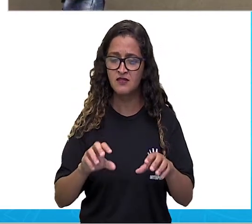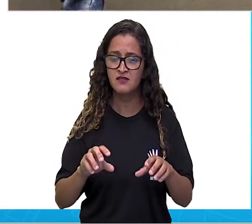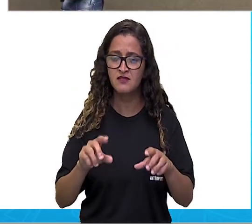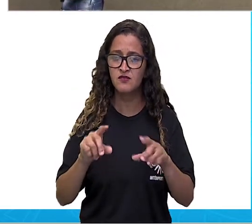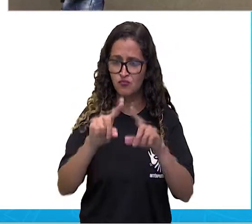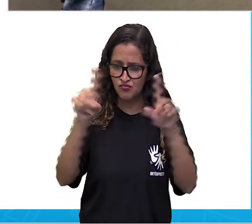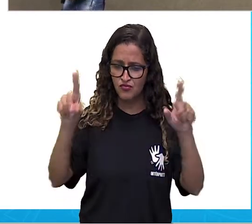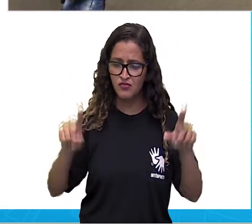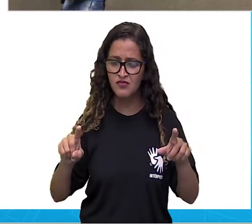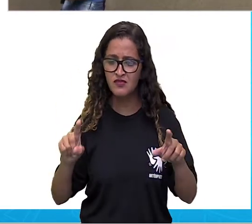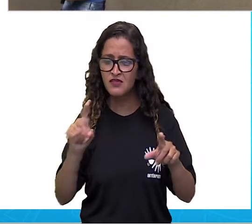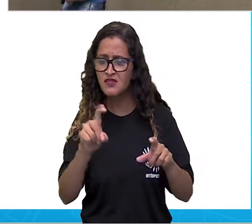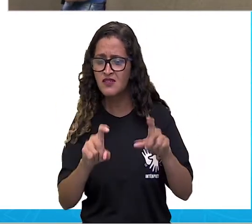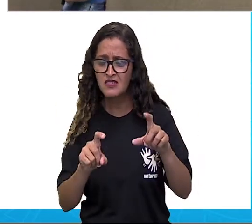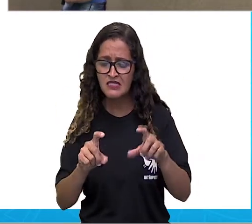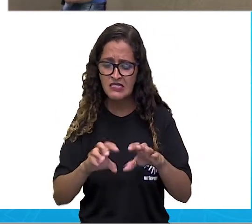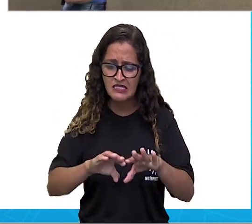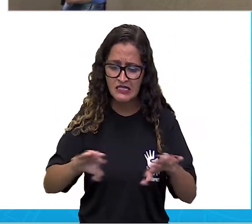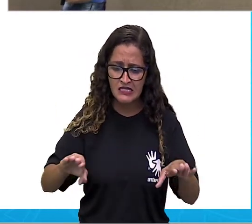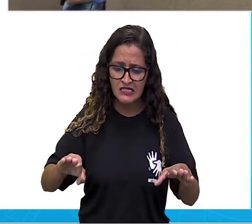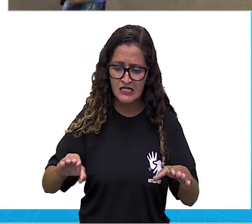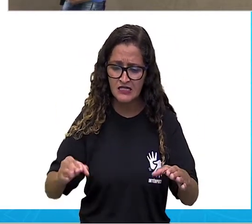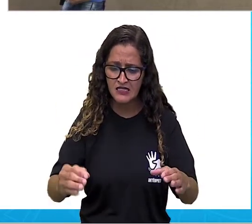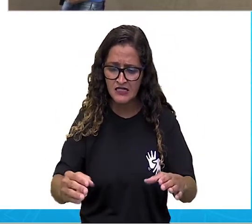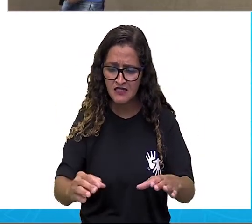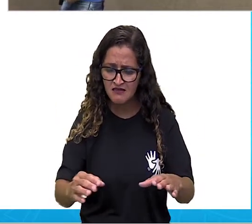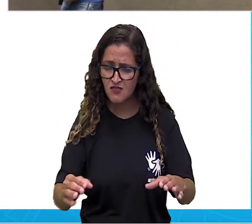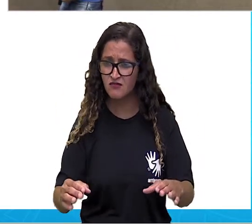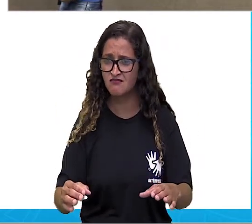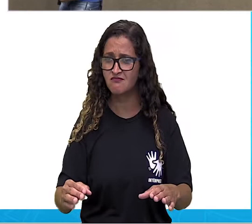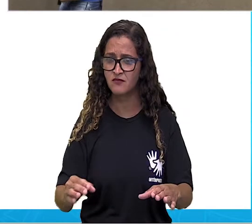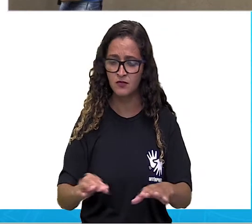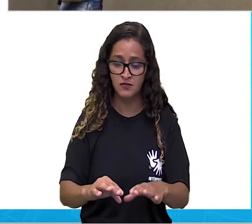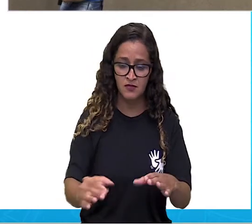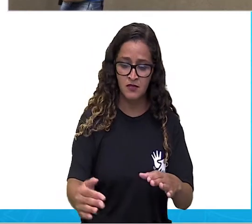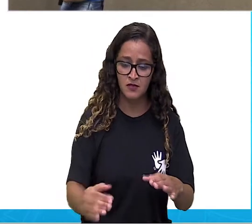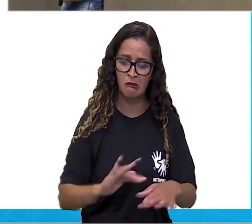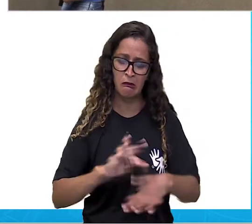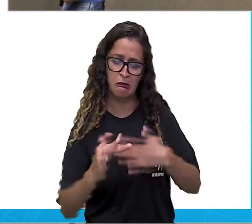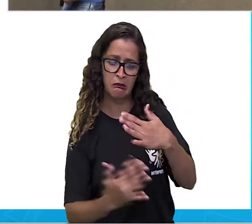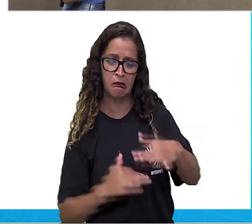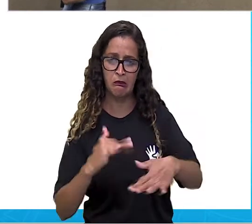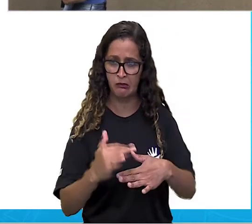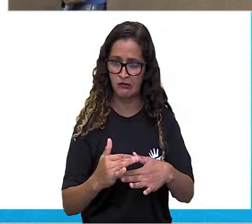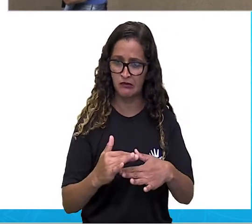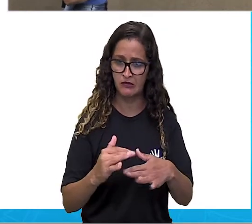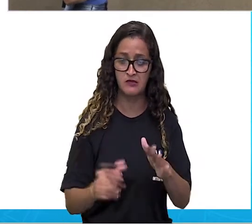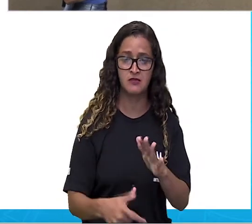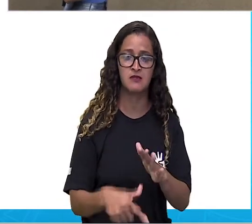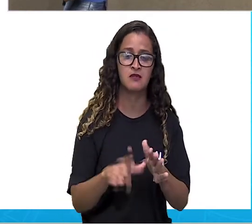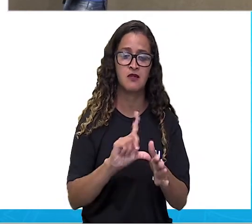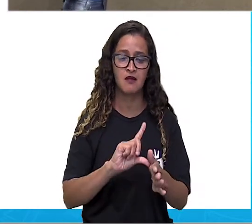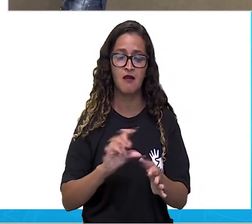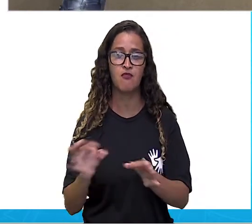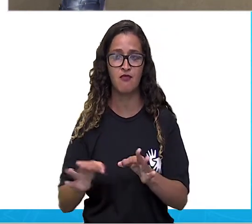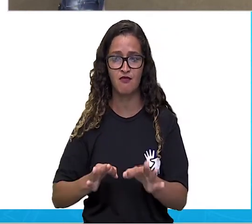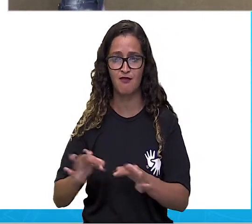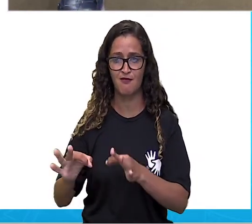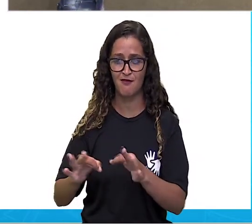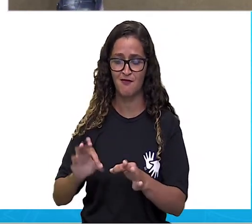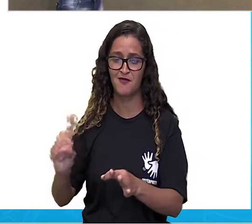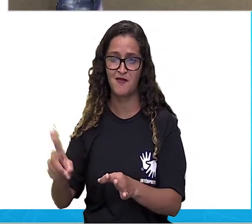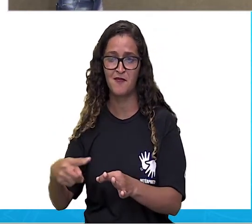uma bagunça. Primeiro, ele a organizou. Quantos grupos se